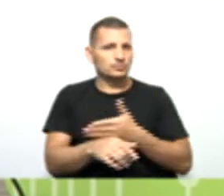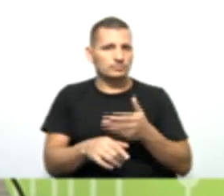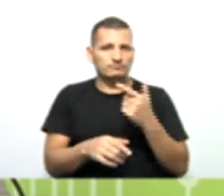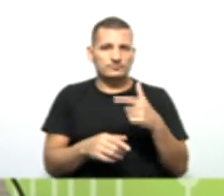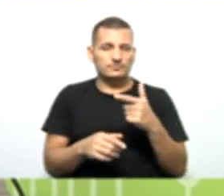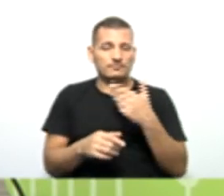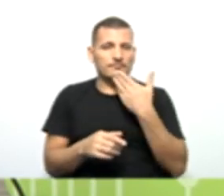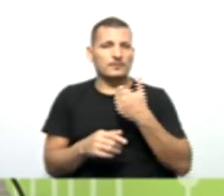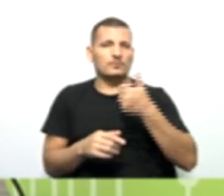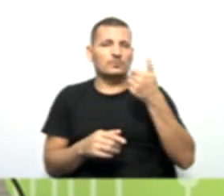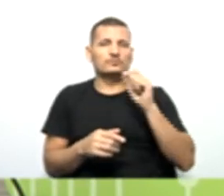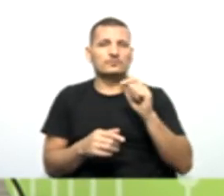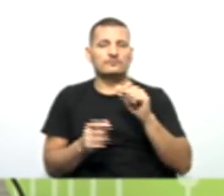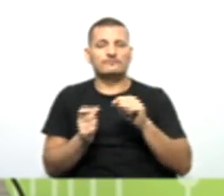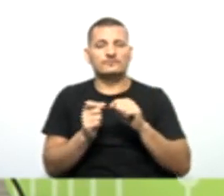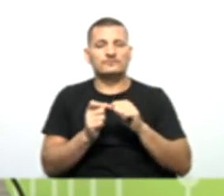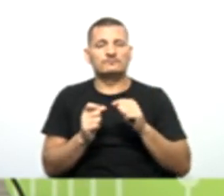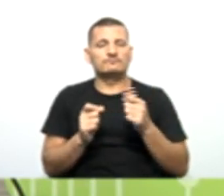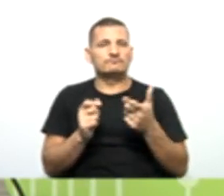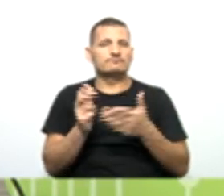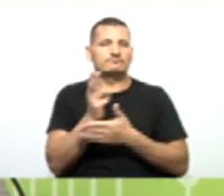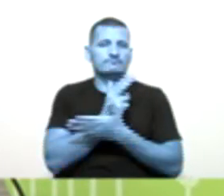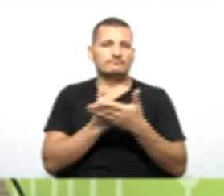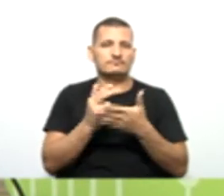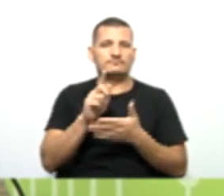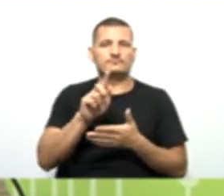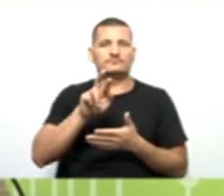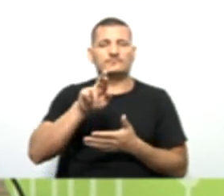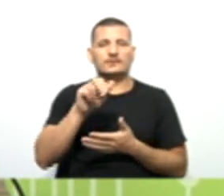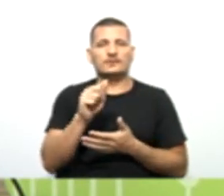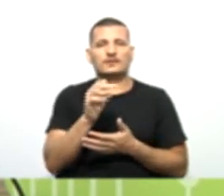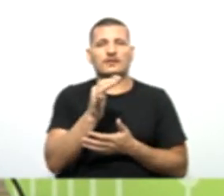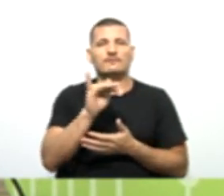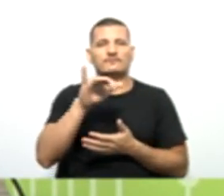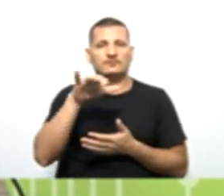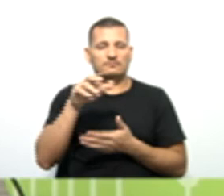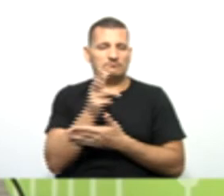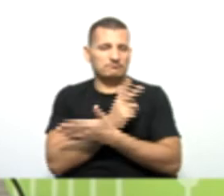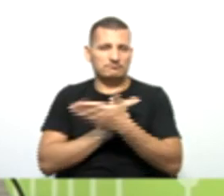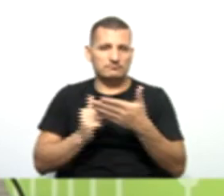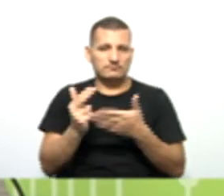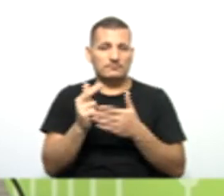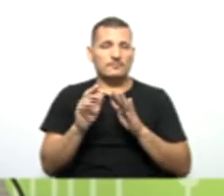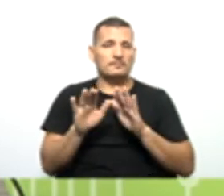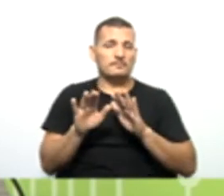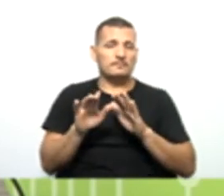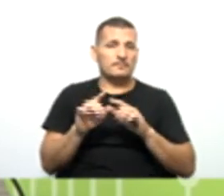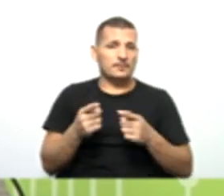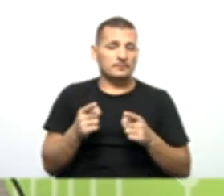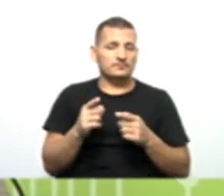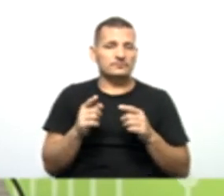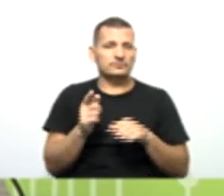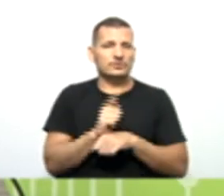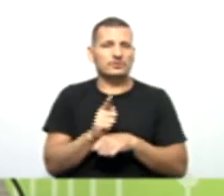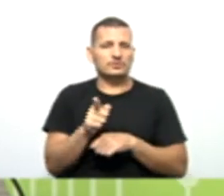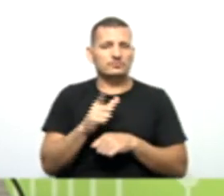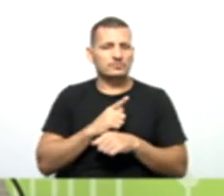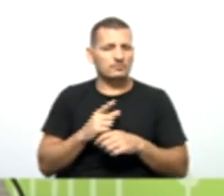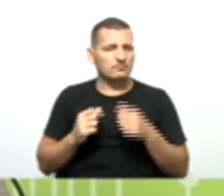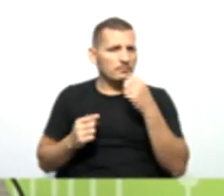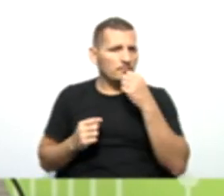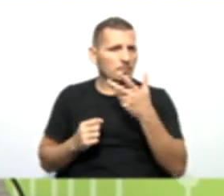o melhor é a gente fazer de forma gráfica. Mas o gerente que que tem um bom preparo, ele vai